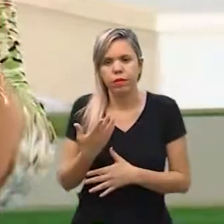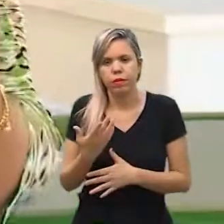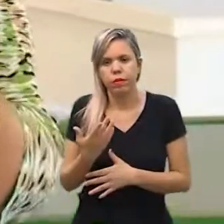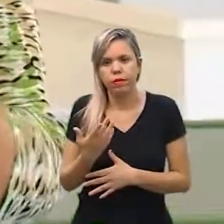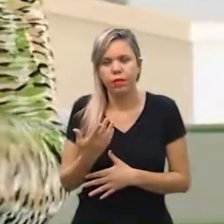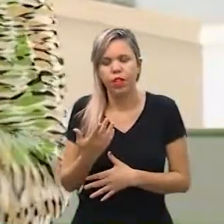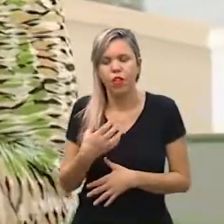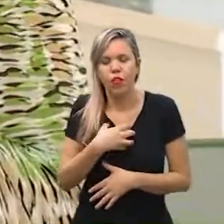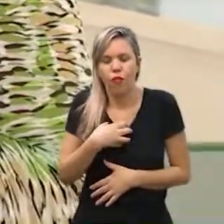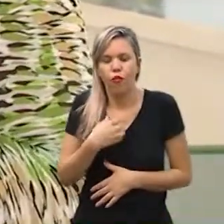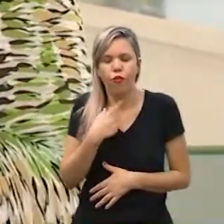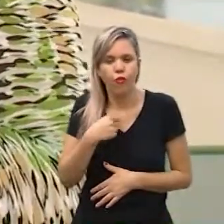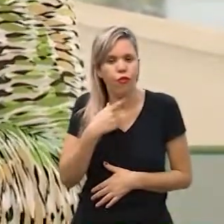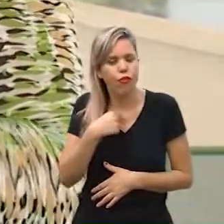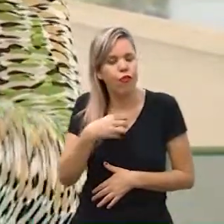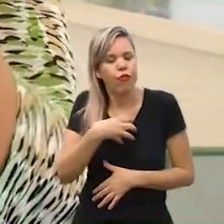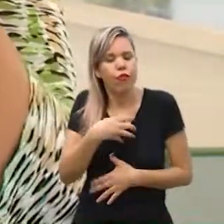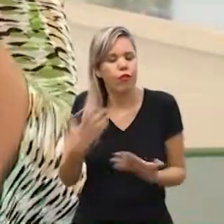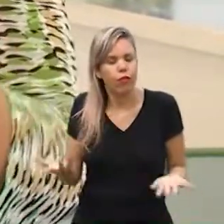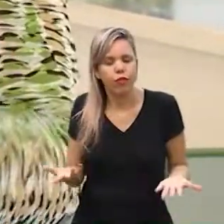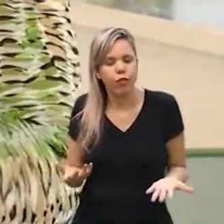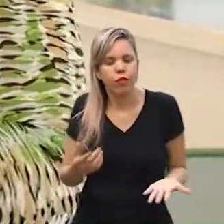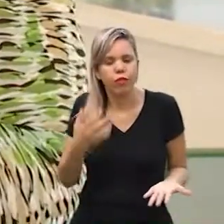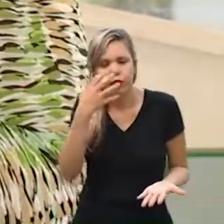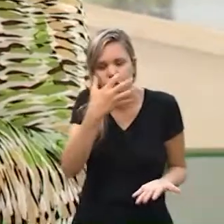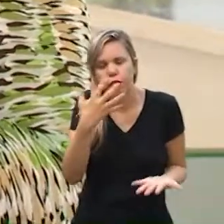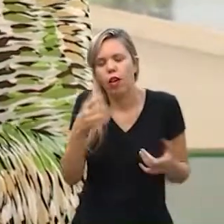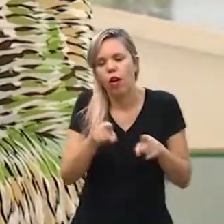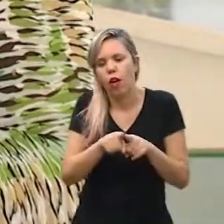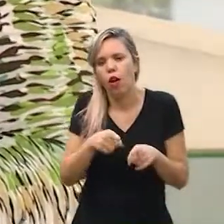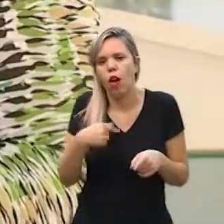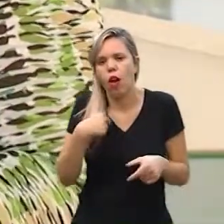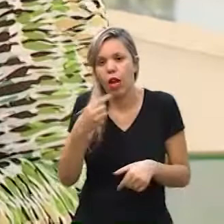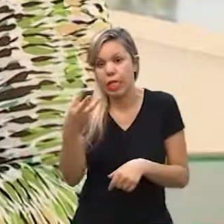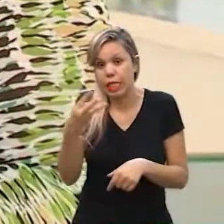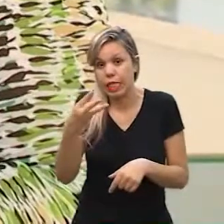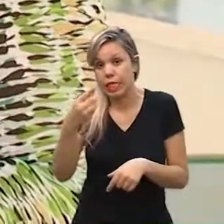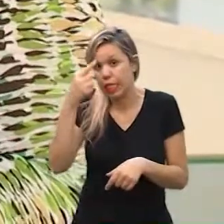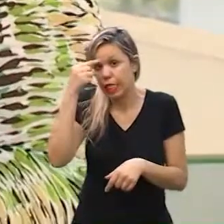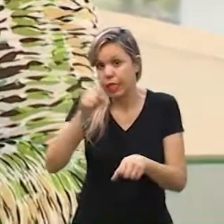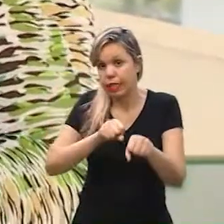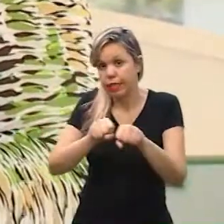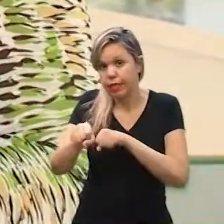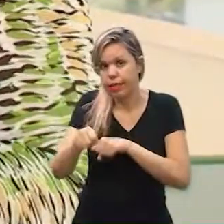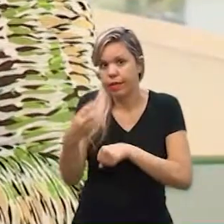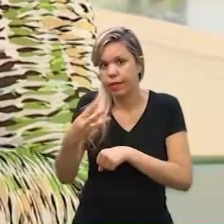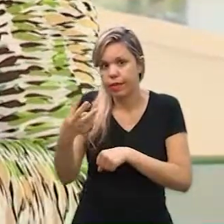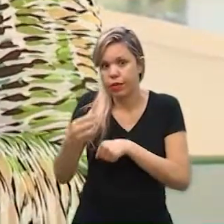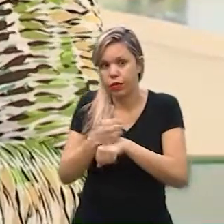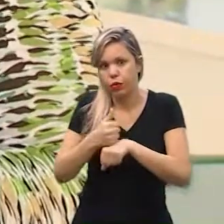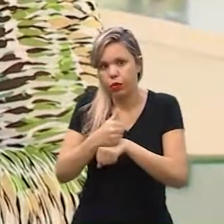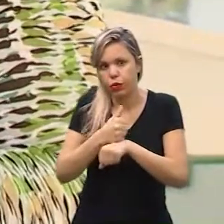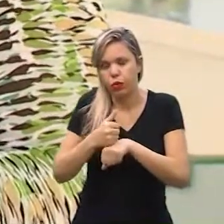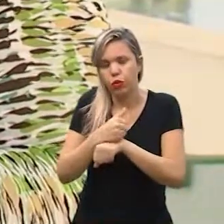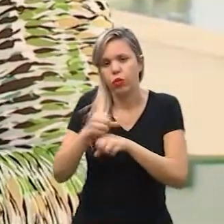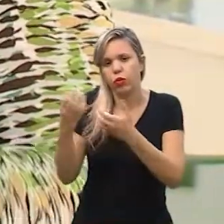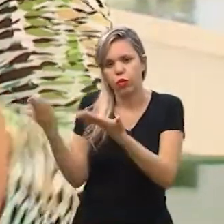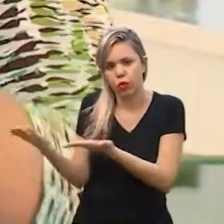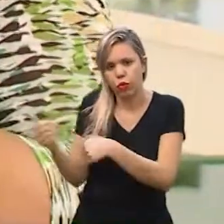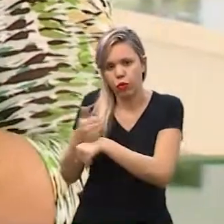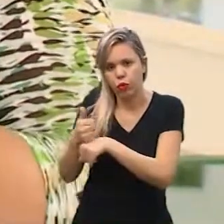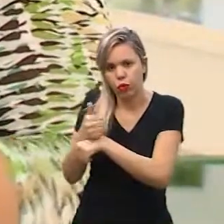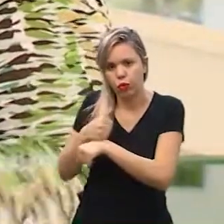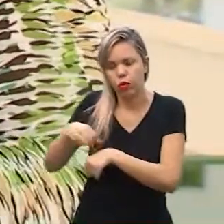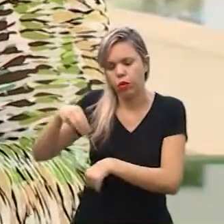mosquito da paixão, né? Que me picou porque eu estou fazendo a minha terceira graduação e a terceira graduação é em museologia,